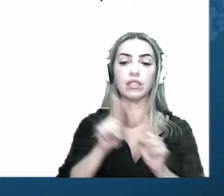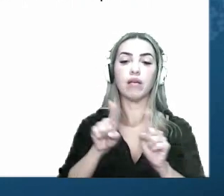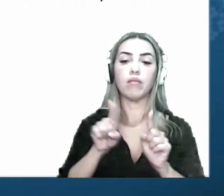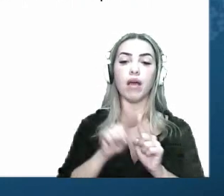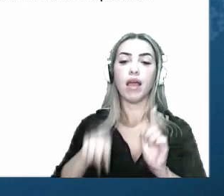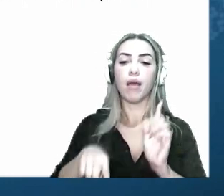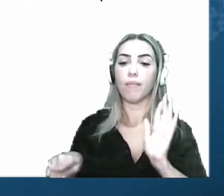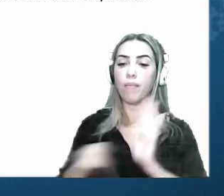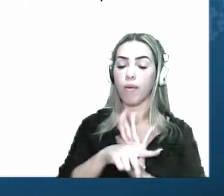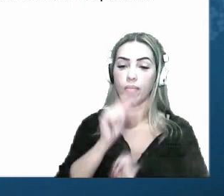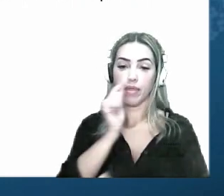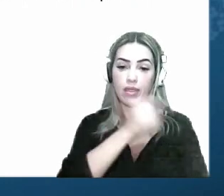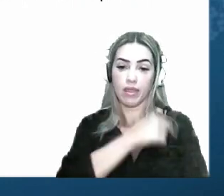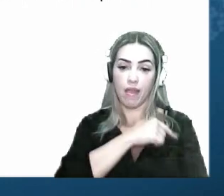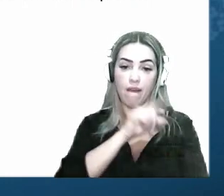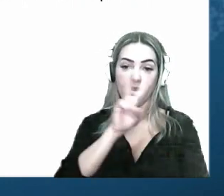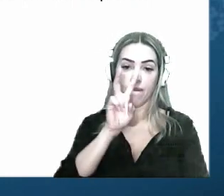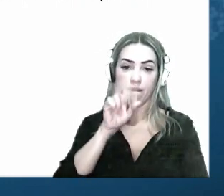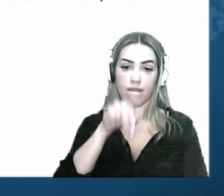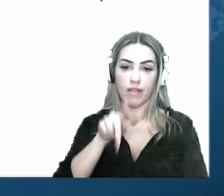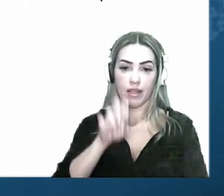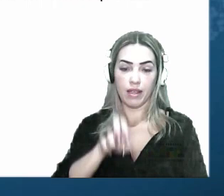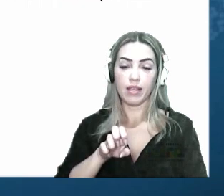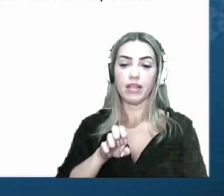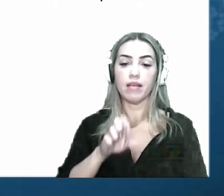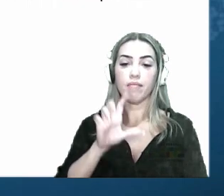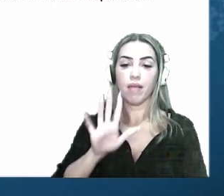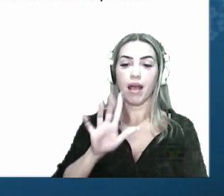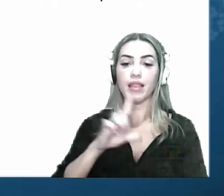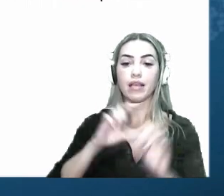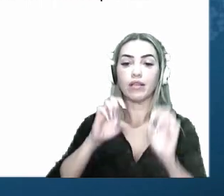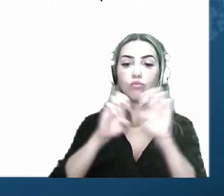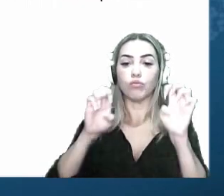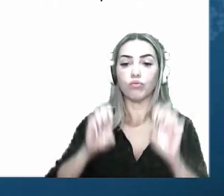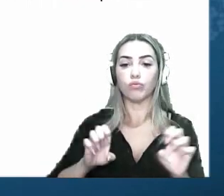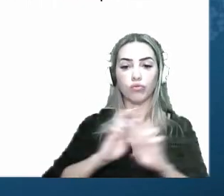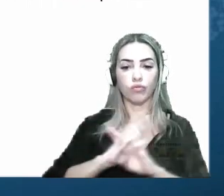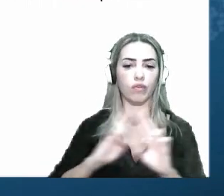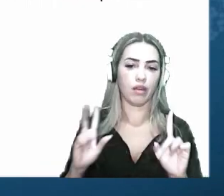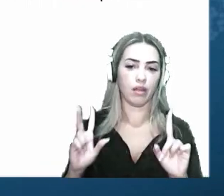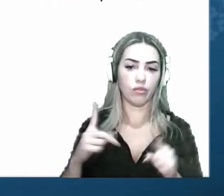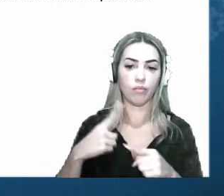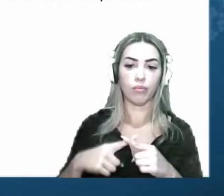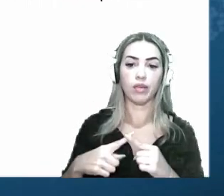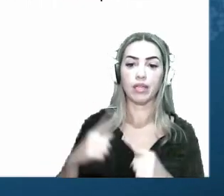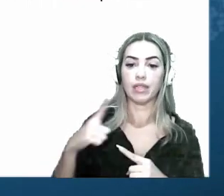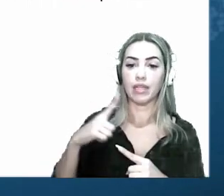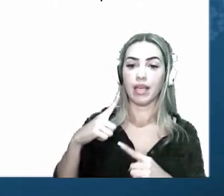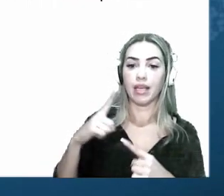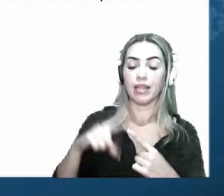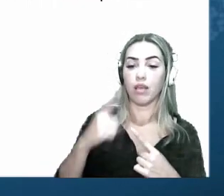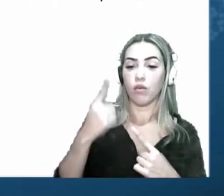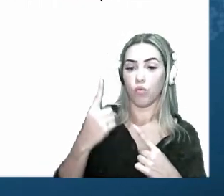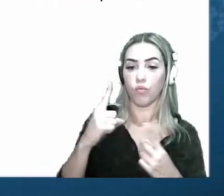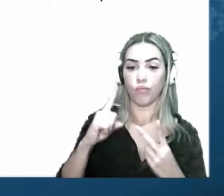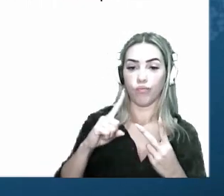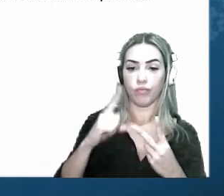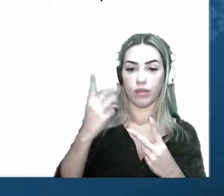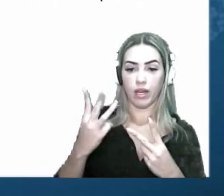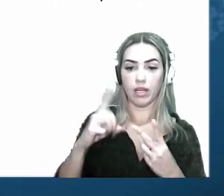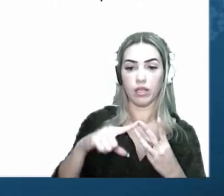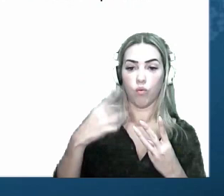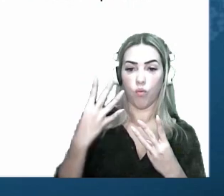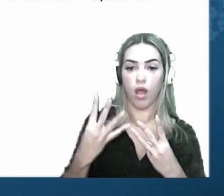vírus atenuado, mas ela tem uma estrutura diferenciada, porque ela tem o dengue 1, 3 e 4 completo, e usa a estrutura